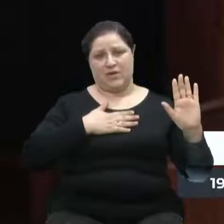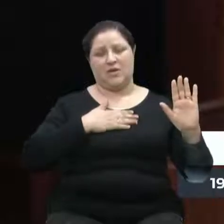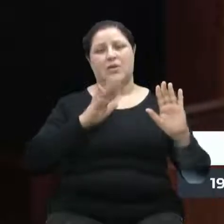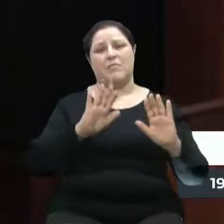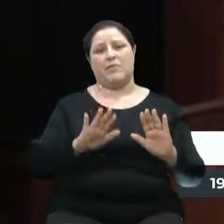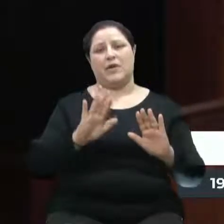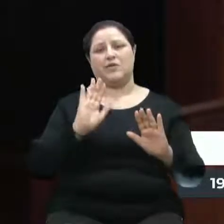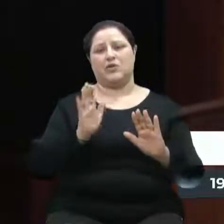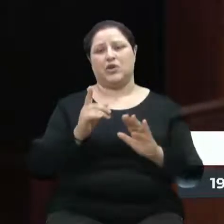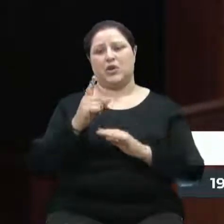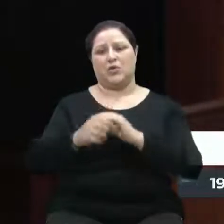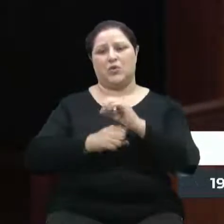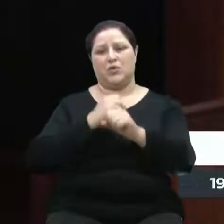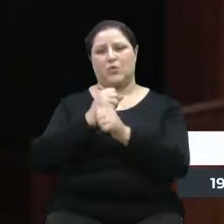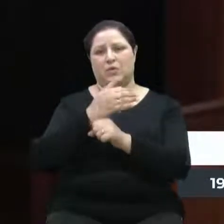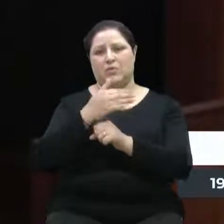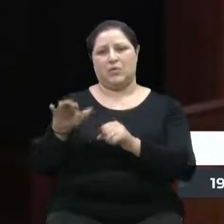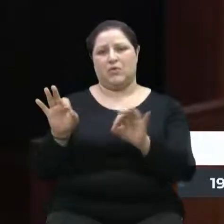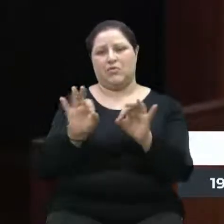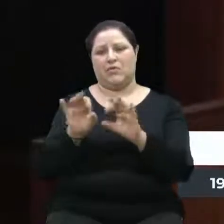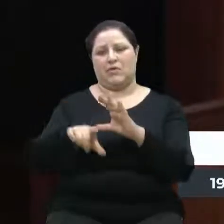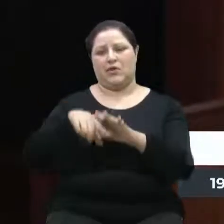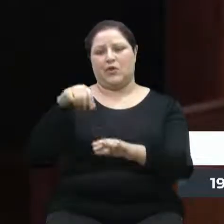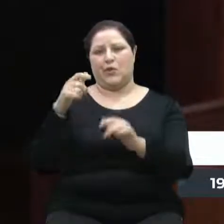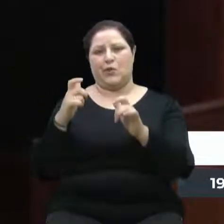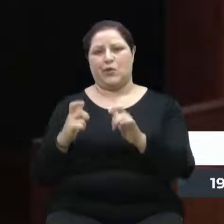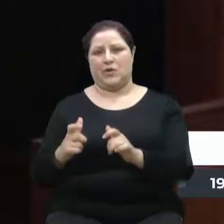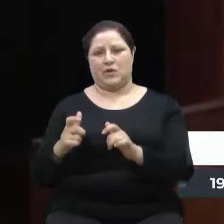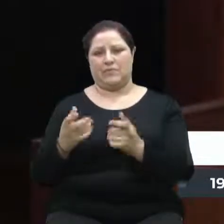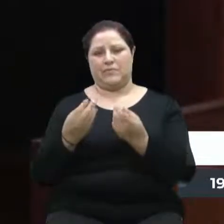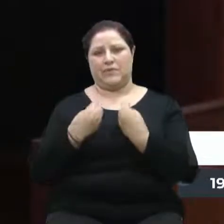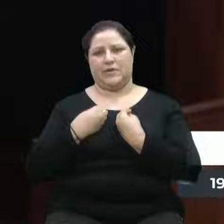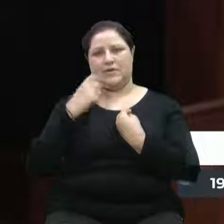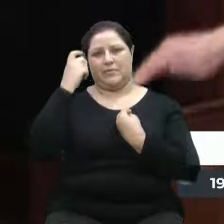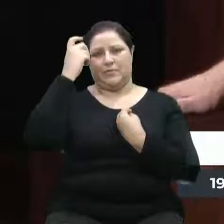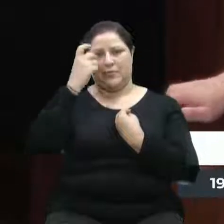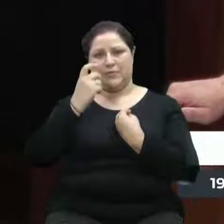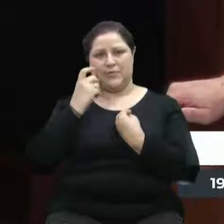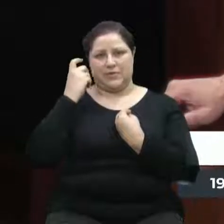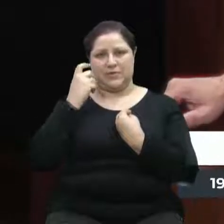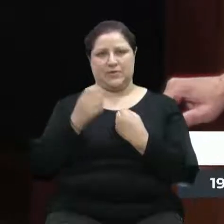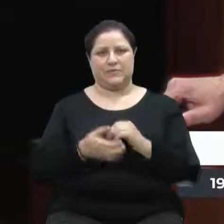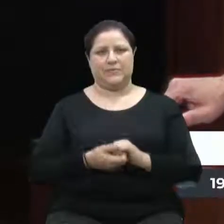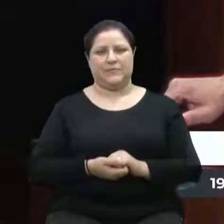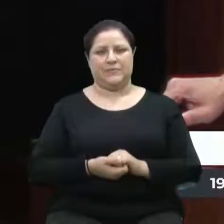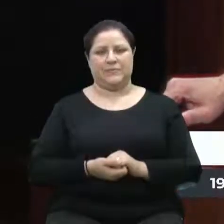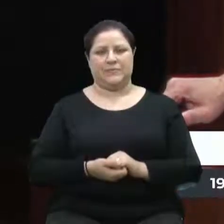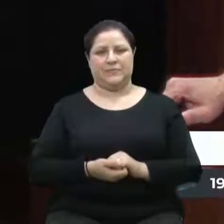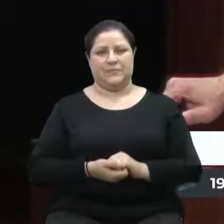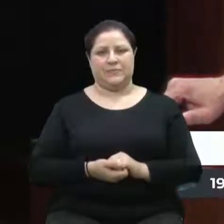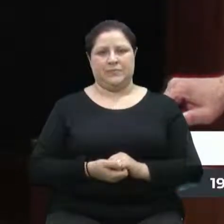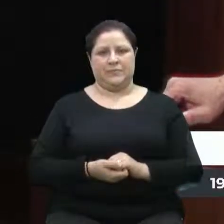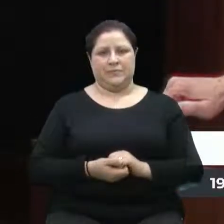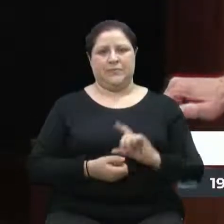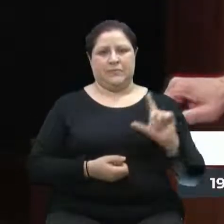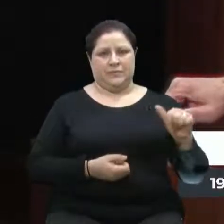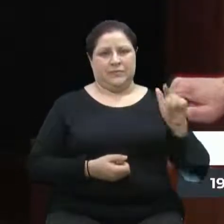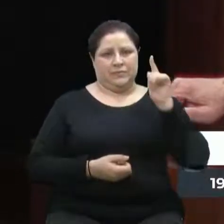há 1 ano e meio sem ter o lugar definido. Isso me deixa preocupada. Se possível, uma parte, vereador. Depois, pode ser,